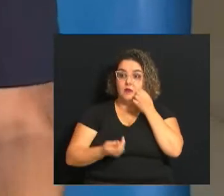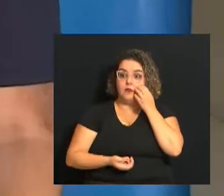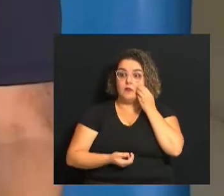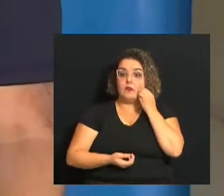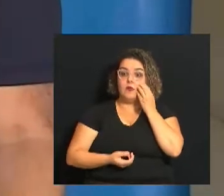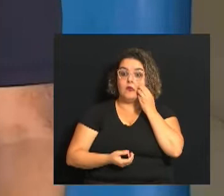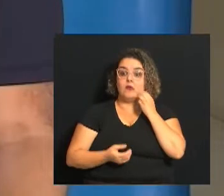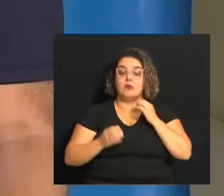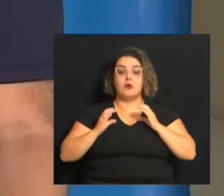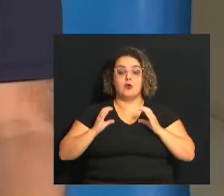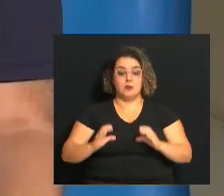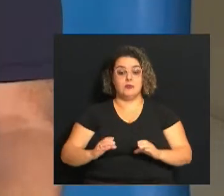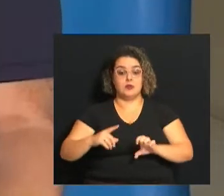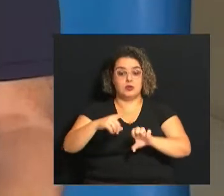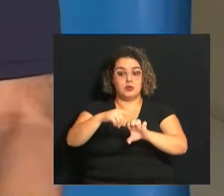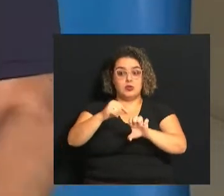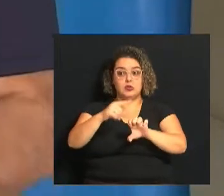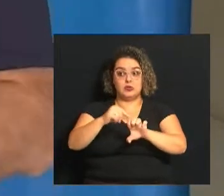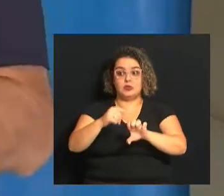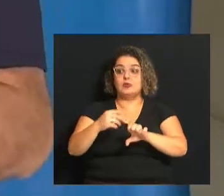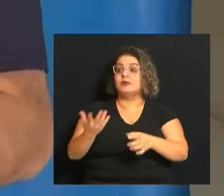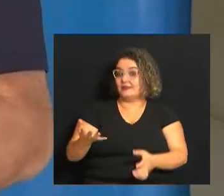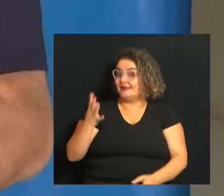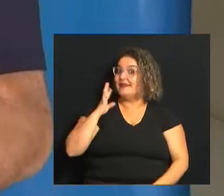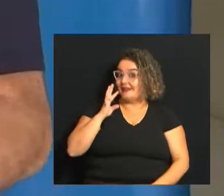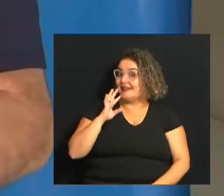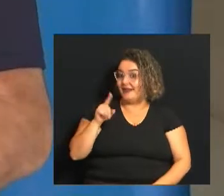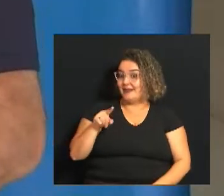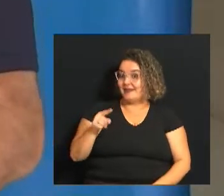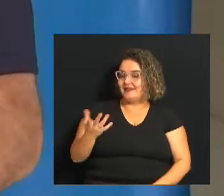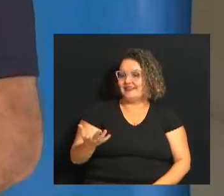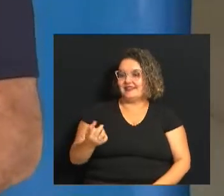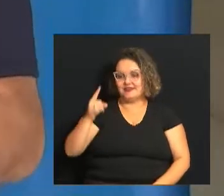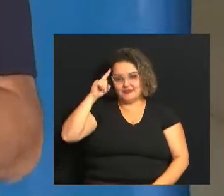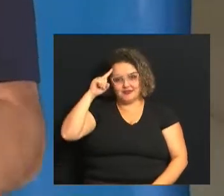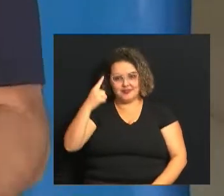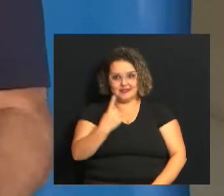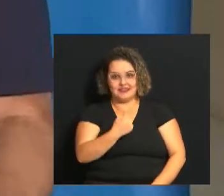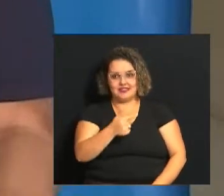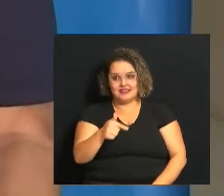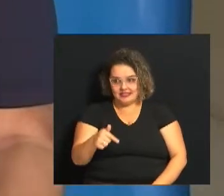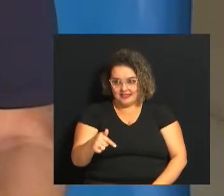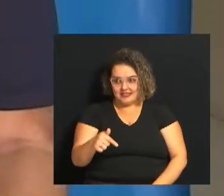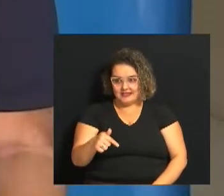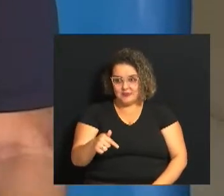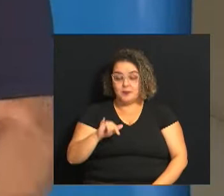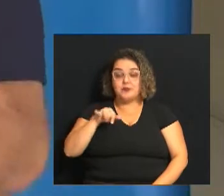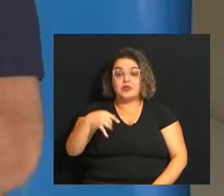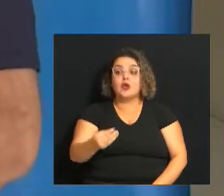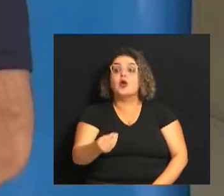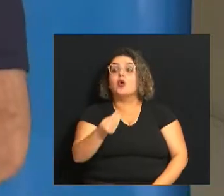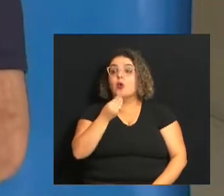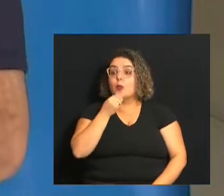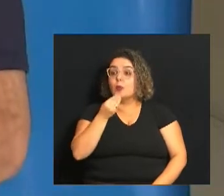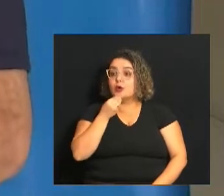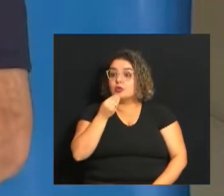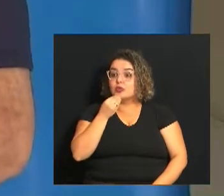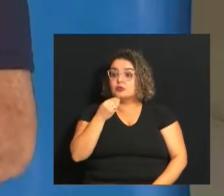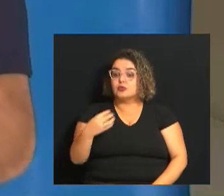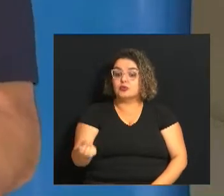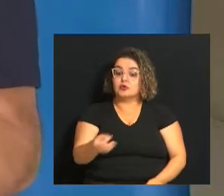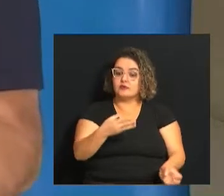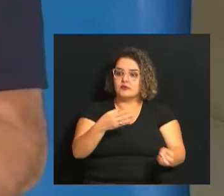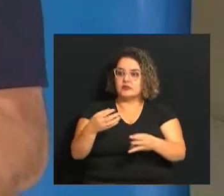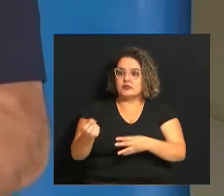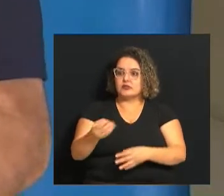comportamento empreendedor. Olha só. Legal, né? No Bacana. Dia 17 nós estamos falando de oportunidade e inovação.